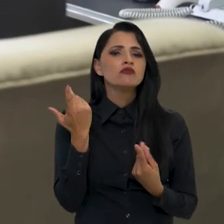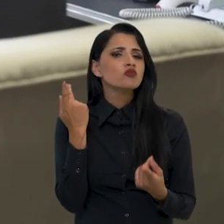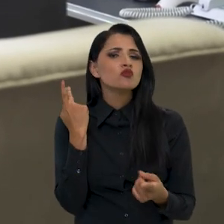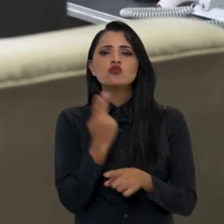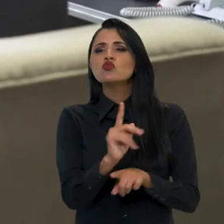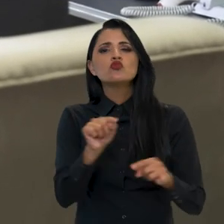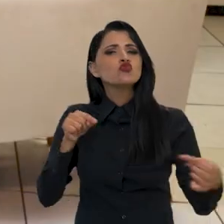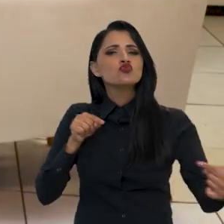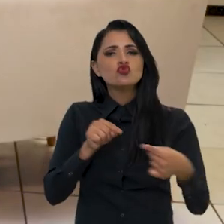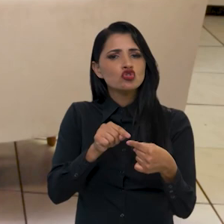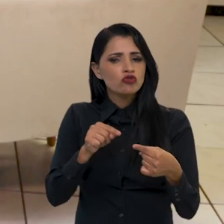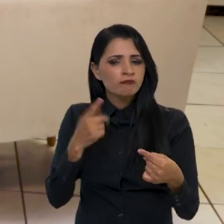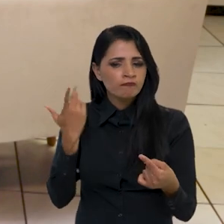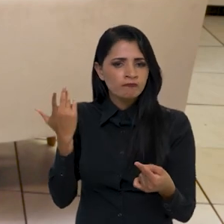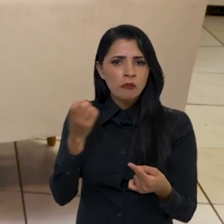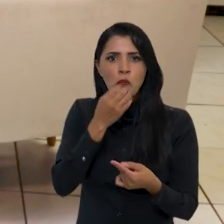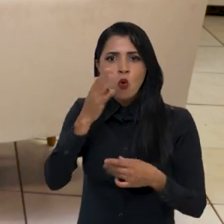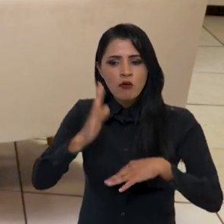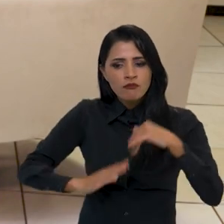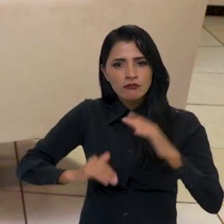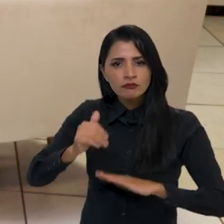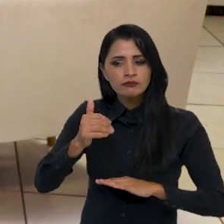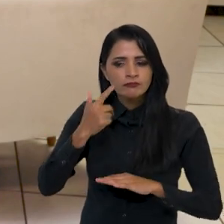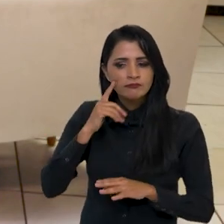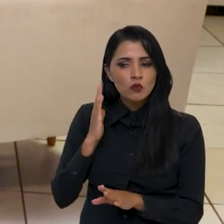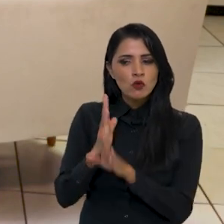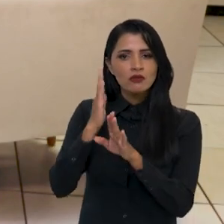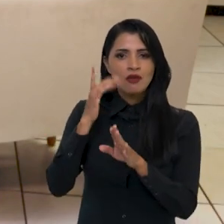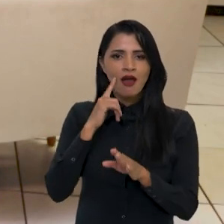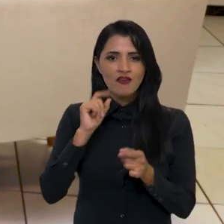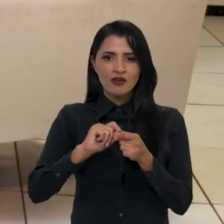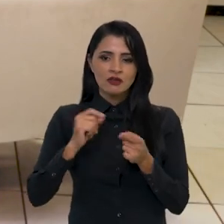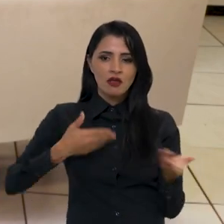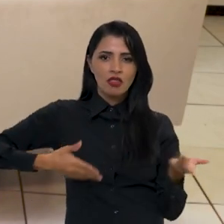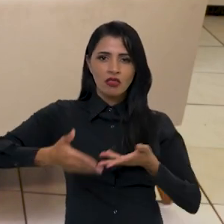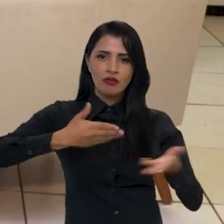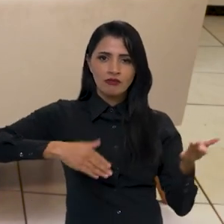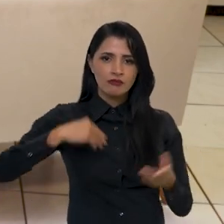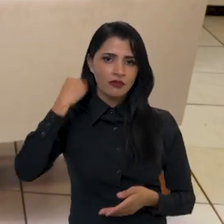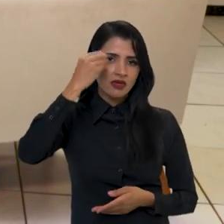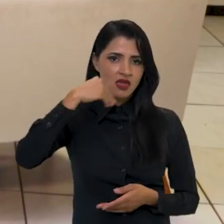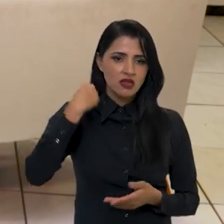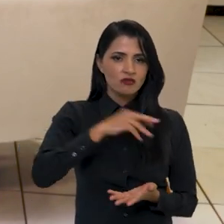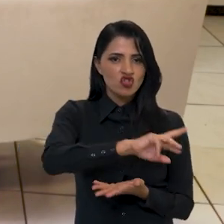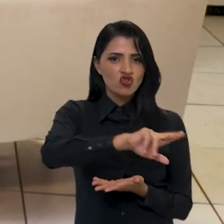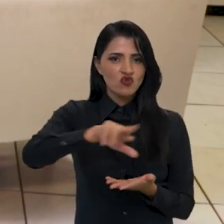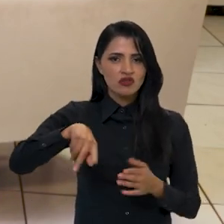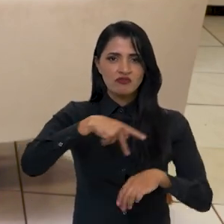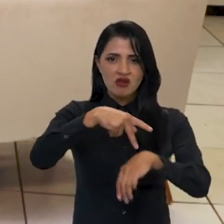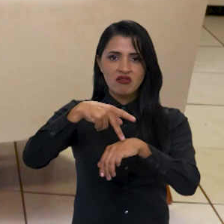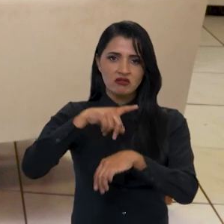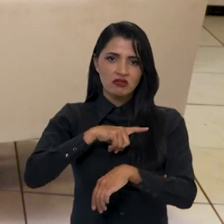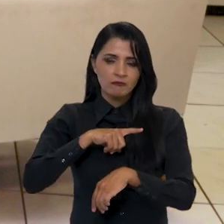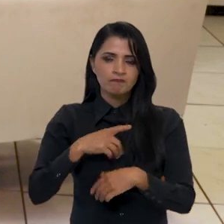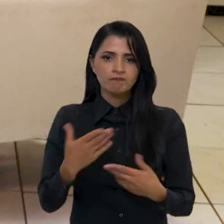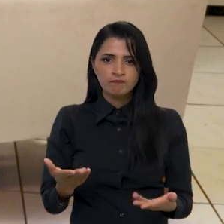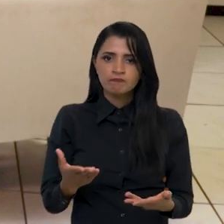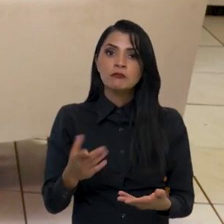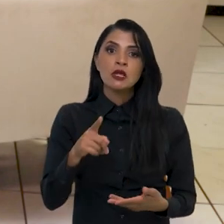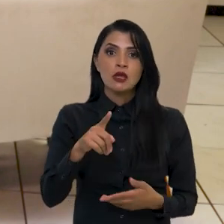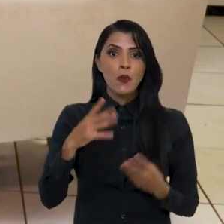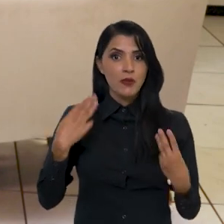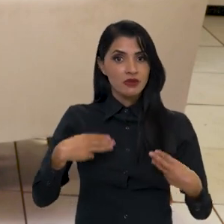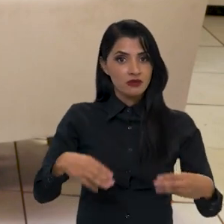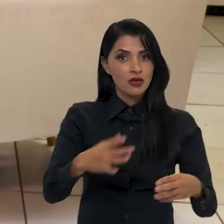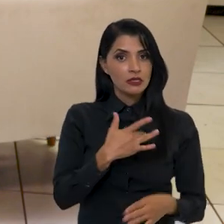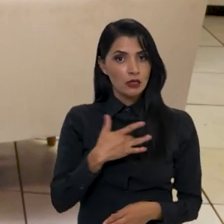promover e fomentar, identificar boas práticas e fazer com que haja uma troca de experiência entre os diferentes países, né?